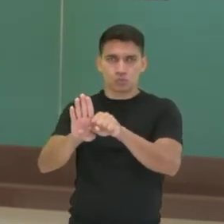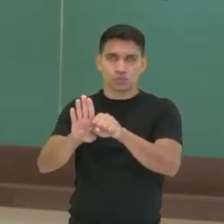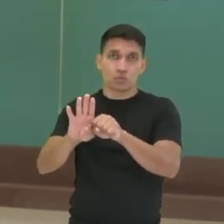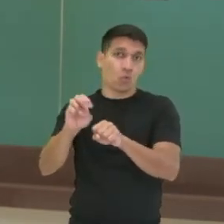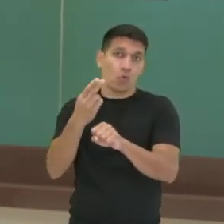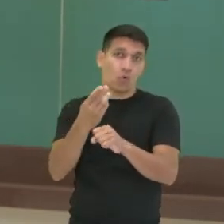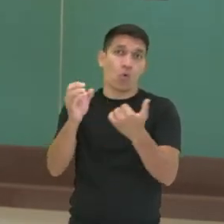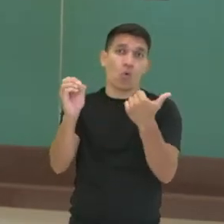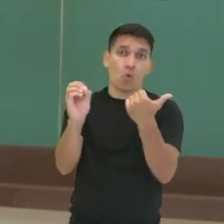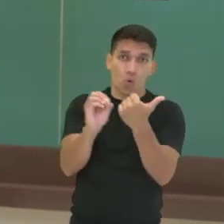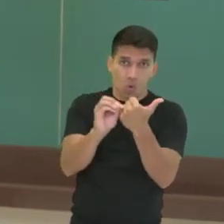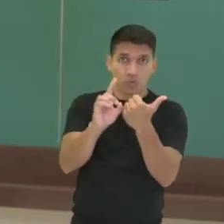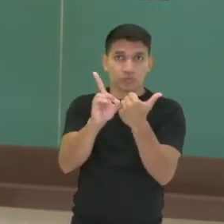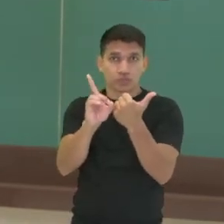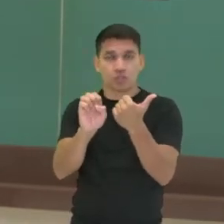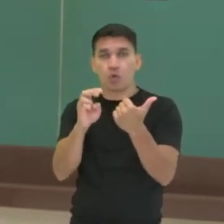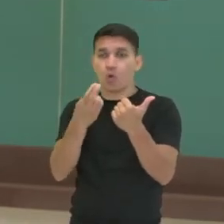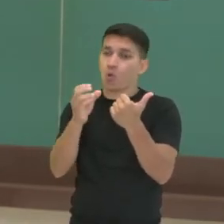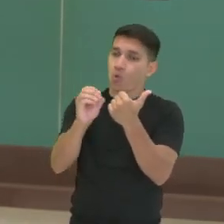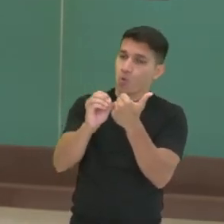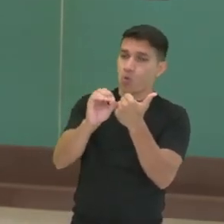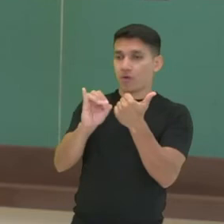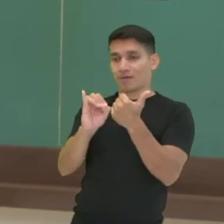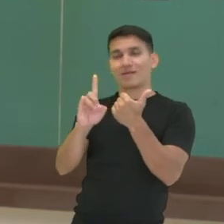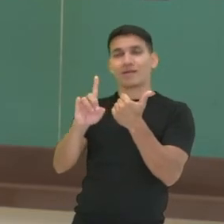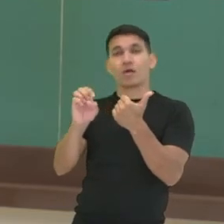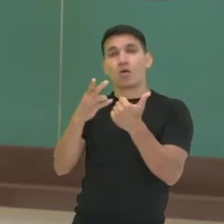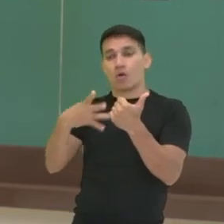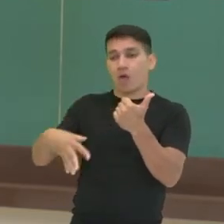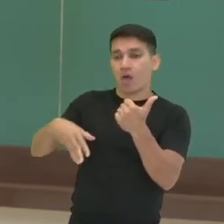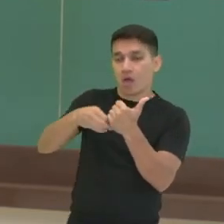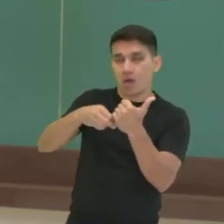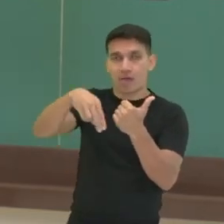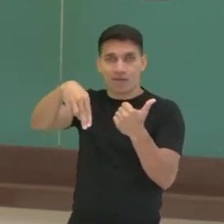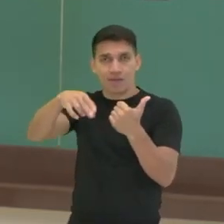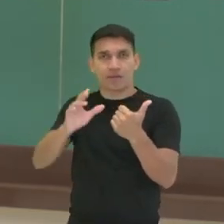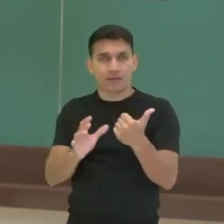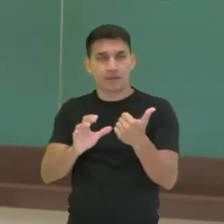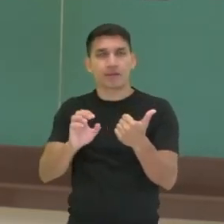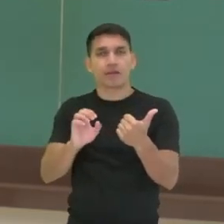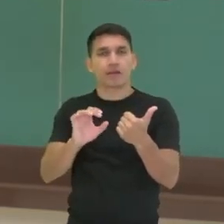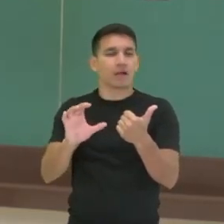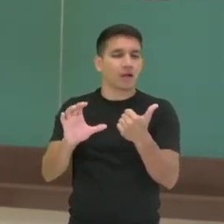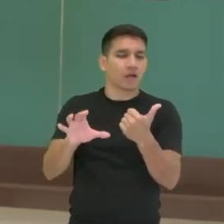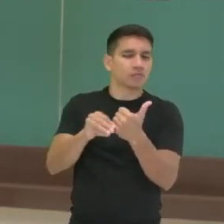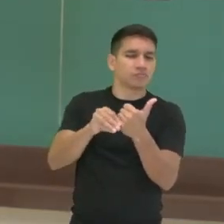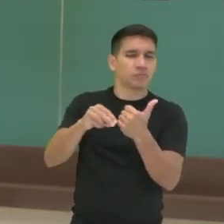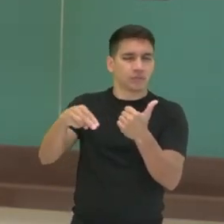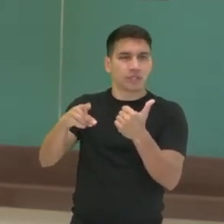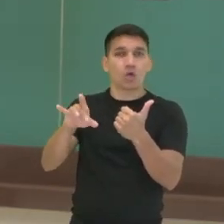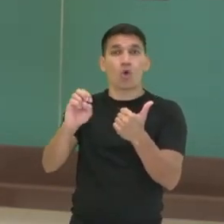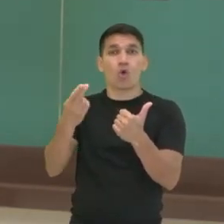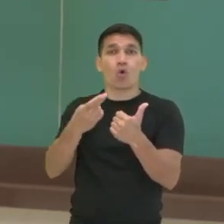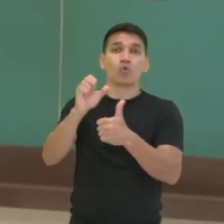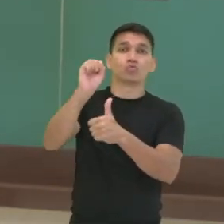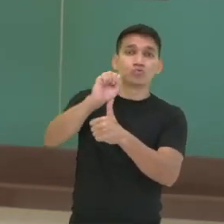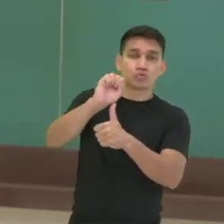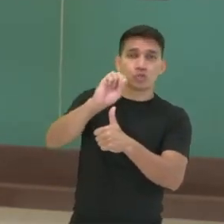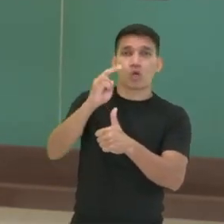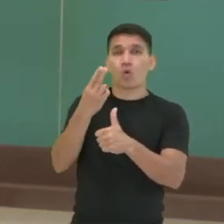objeto direto, objeto indireto, complemento nominal, sujeito,